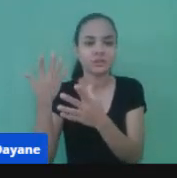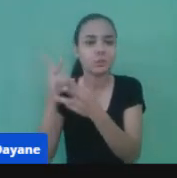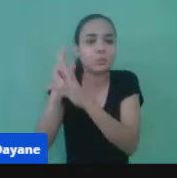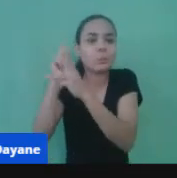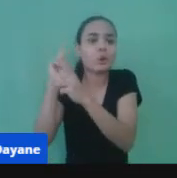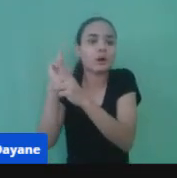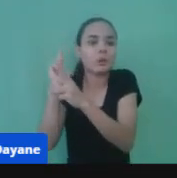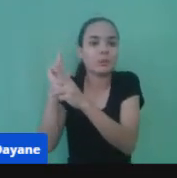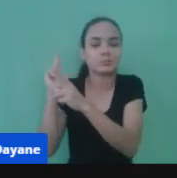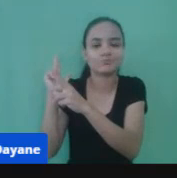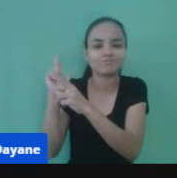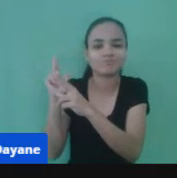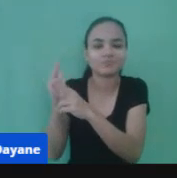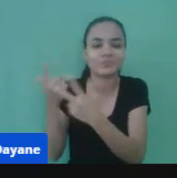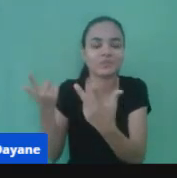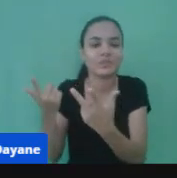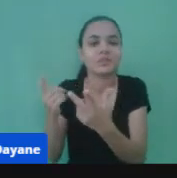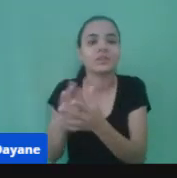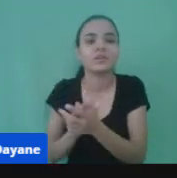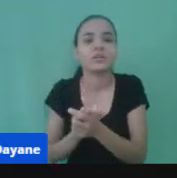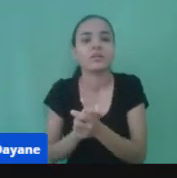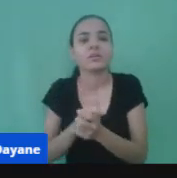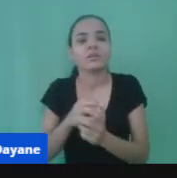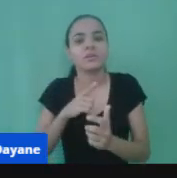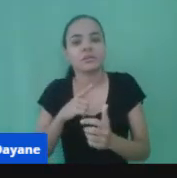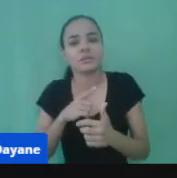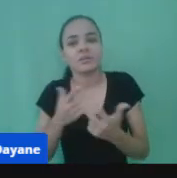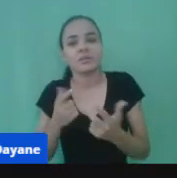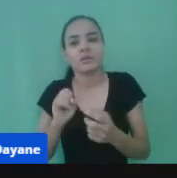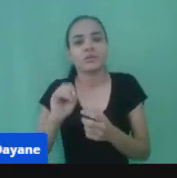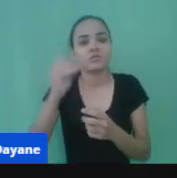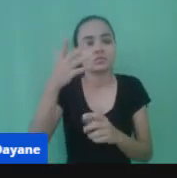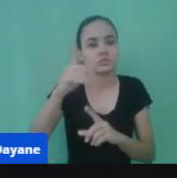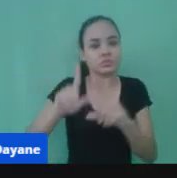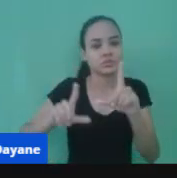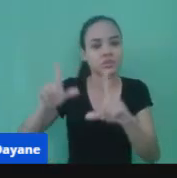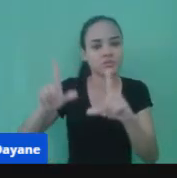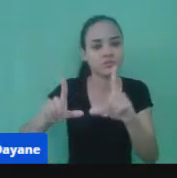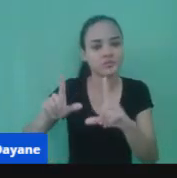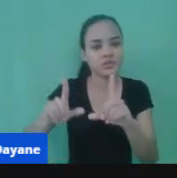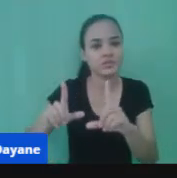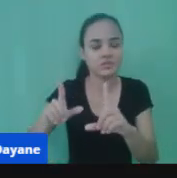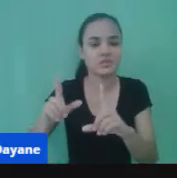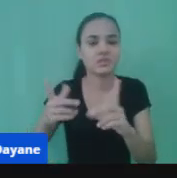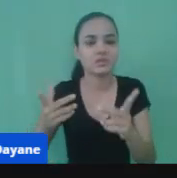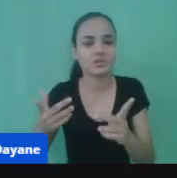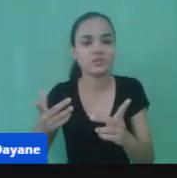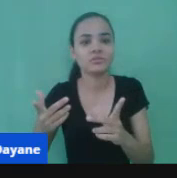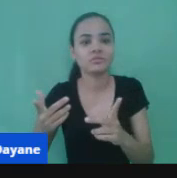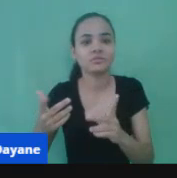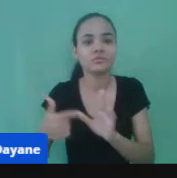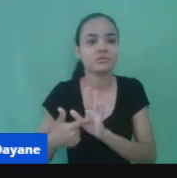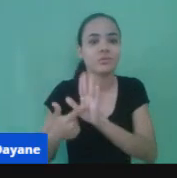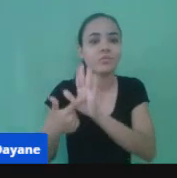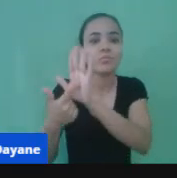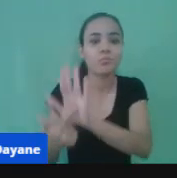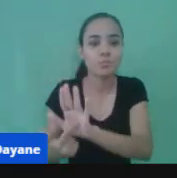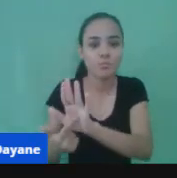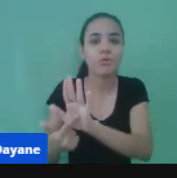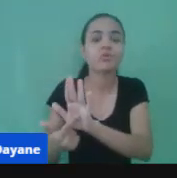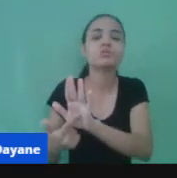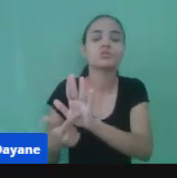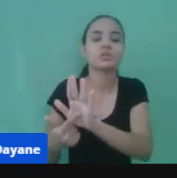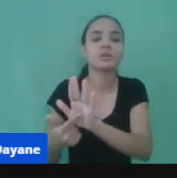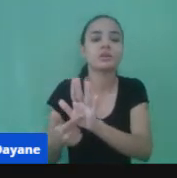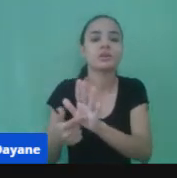e aí N problemas, ou N situações, melhor, nos mostram que é assim que a gente tem que viver. Parece que é isso,